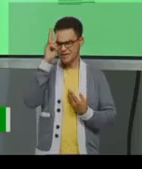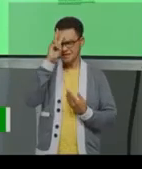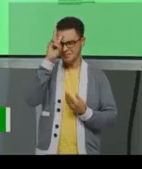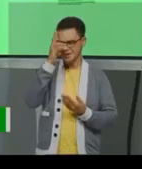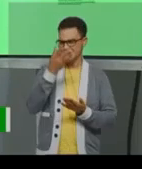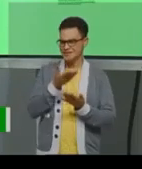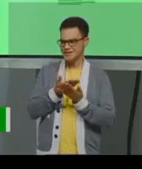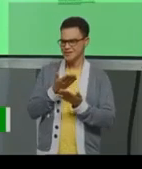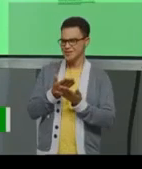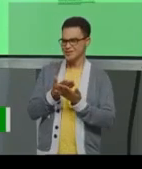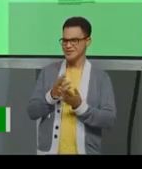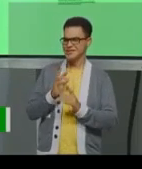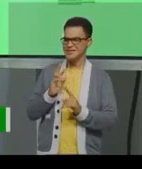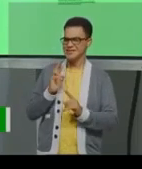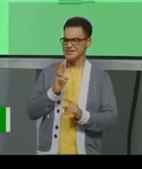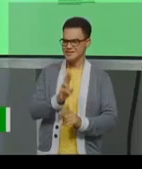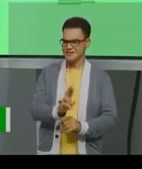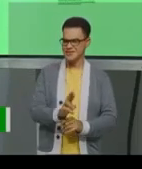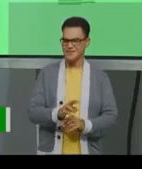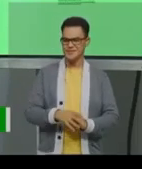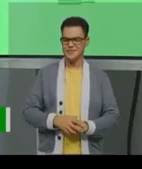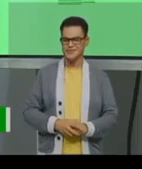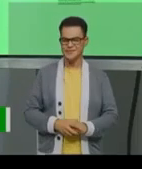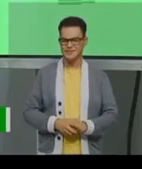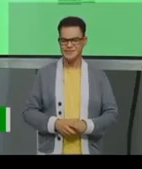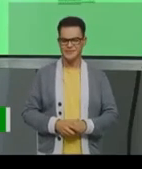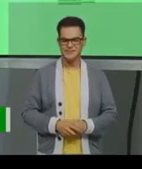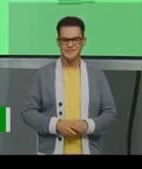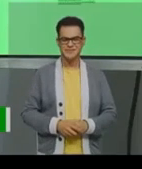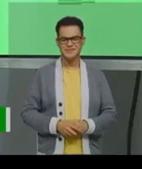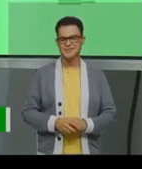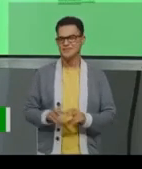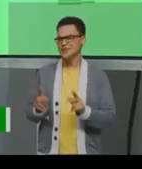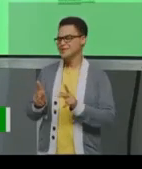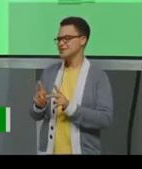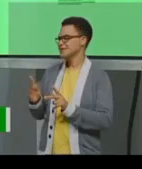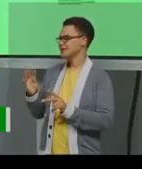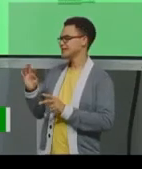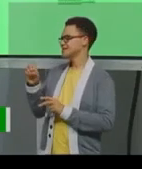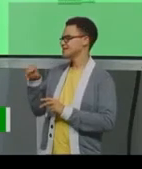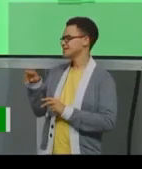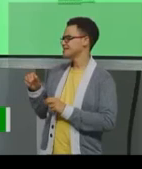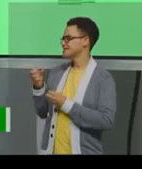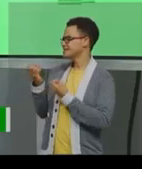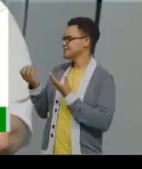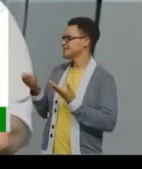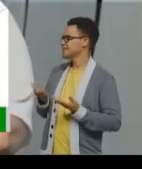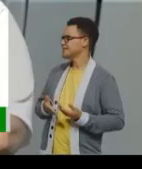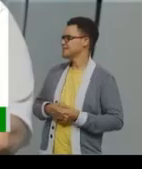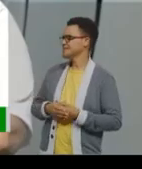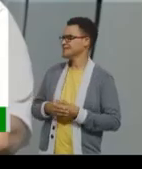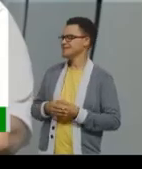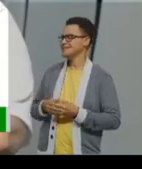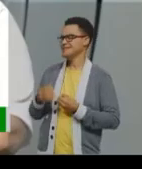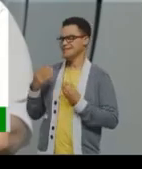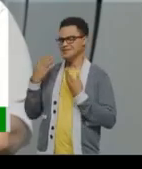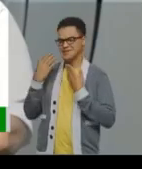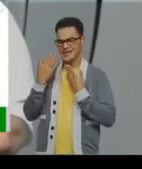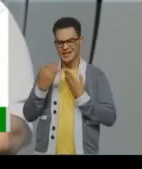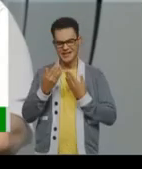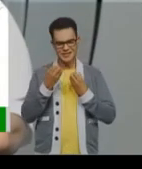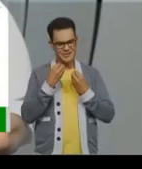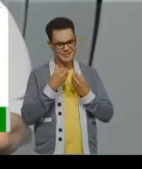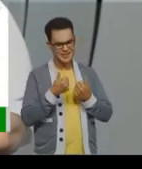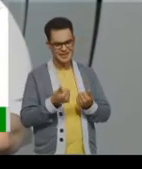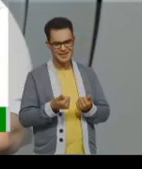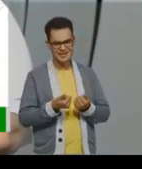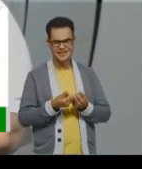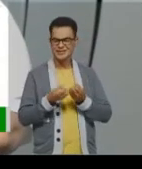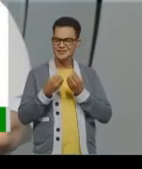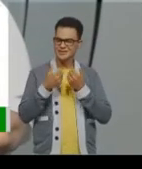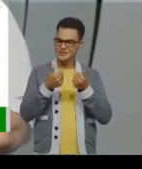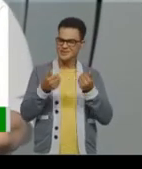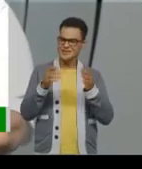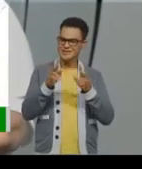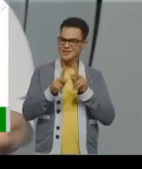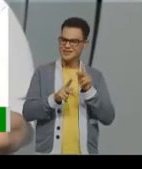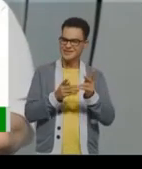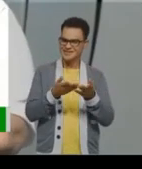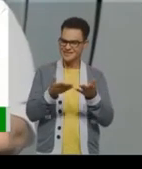ensino religioso? Professora Tassiana, seja bem-vinda, tudo bem? Obrigada, tudo bem, Dani? Joia. Tudo bem,